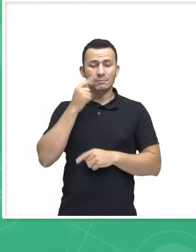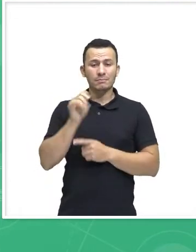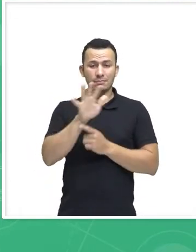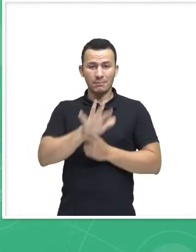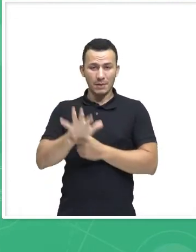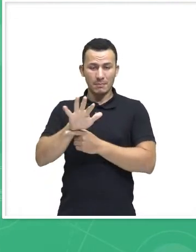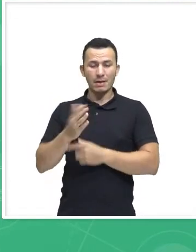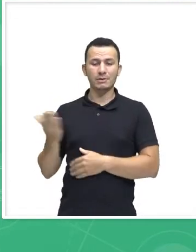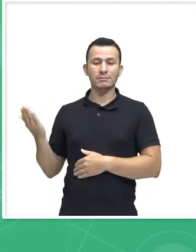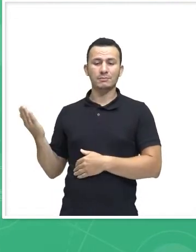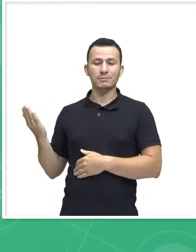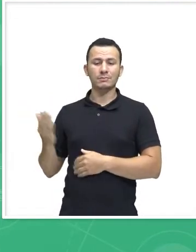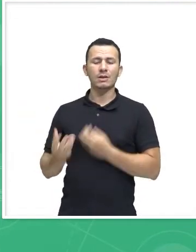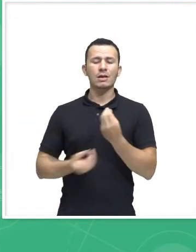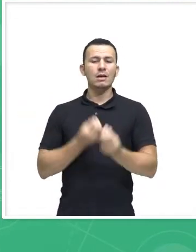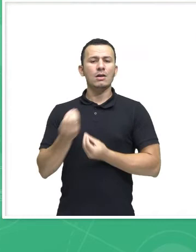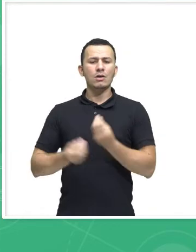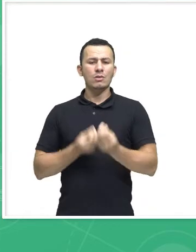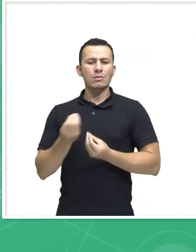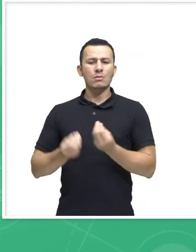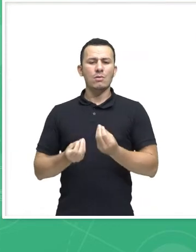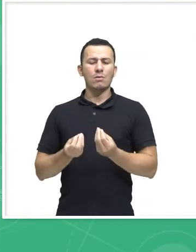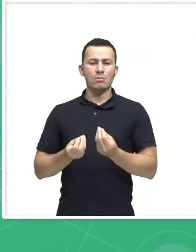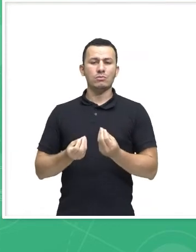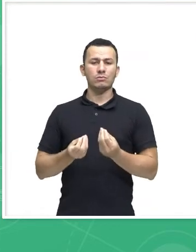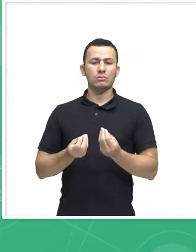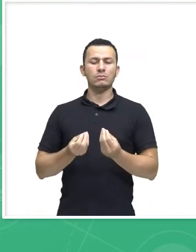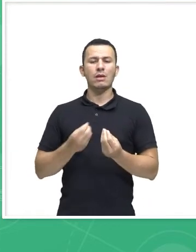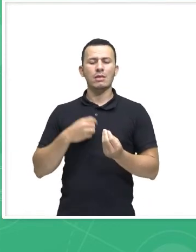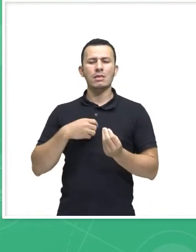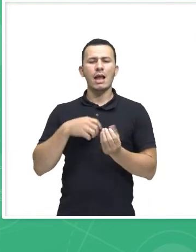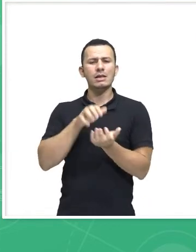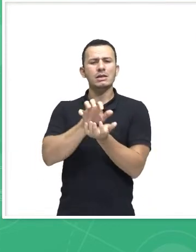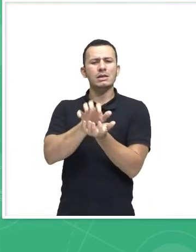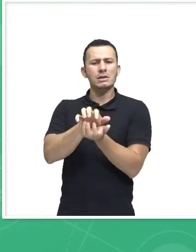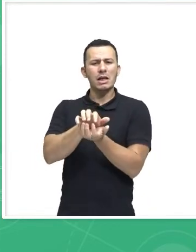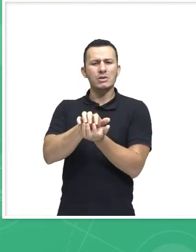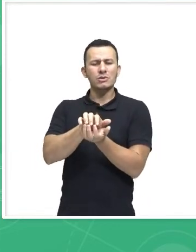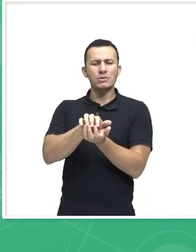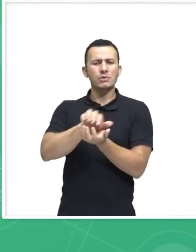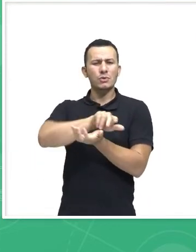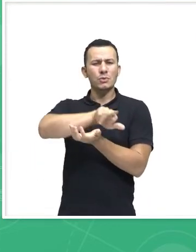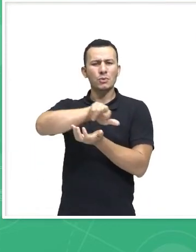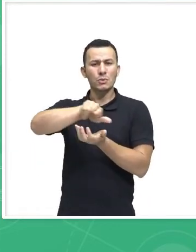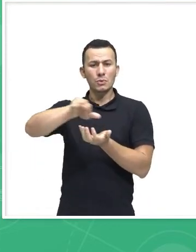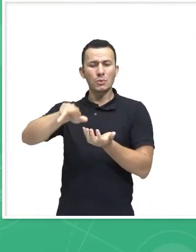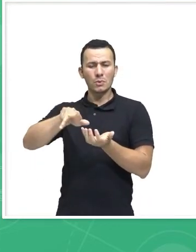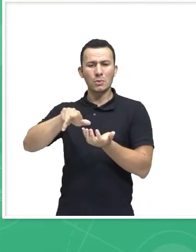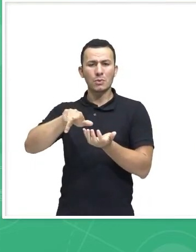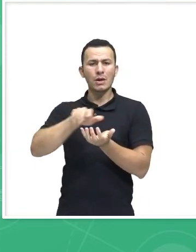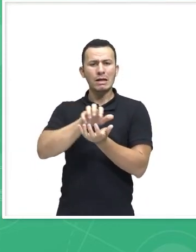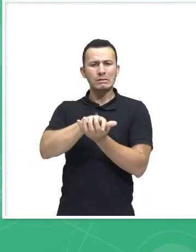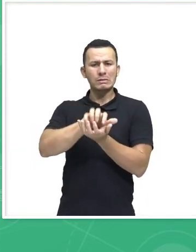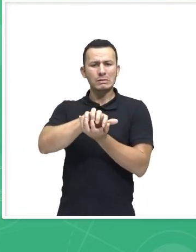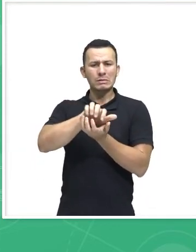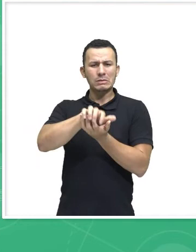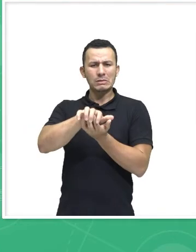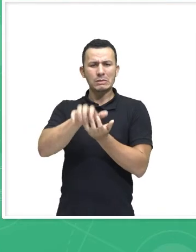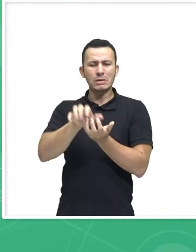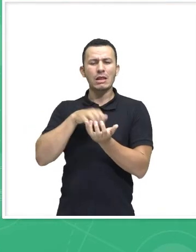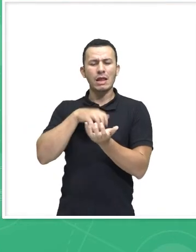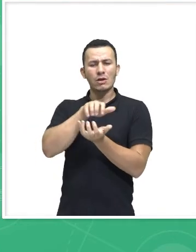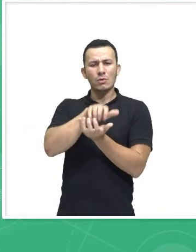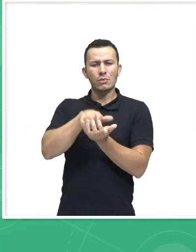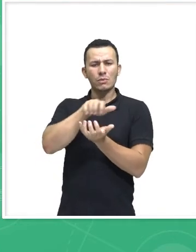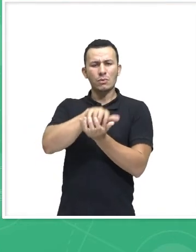é a sequência de peixes de peixe não de dente o tubarão o tubarão ele vai apresentar de várias fileiras